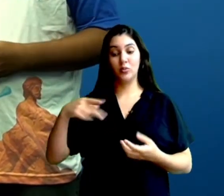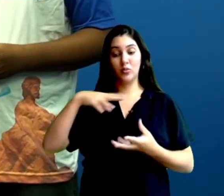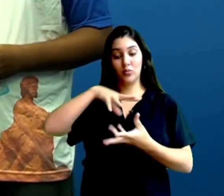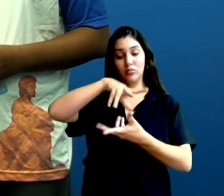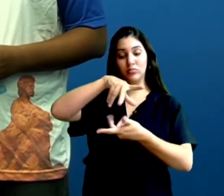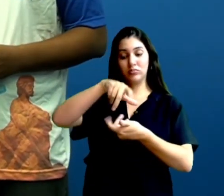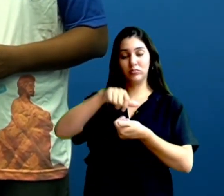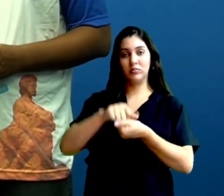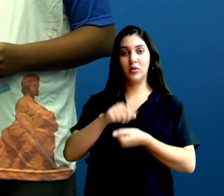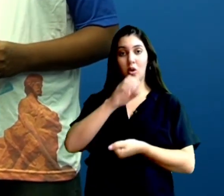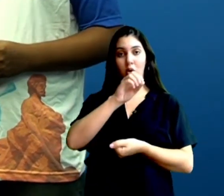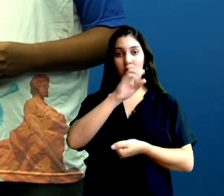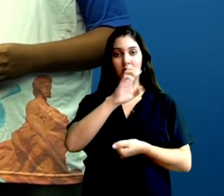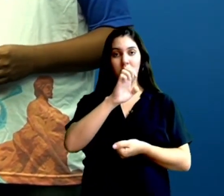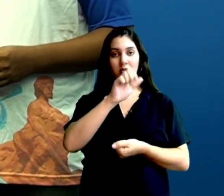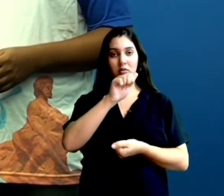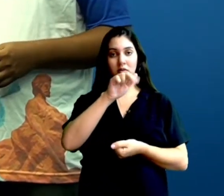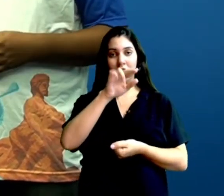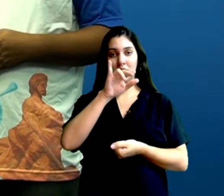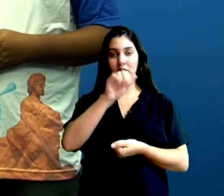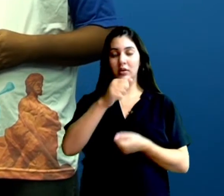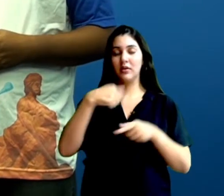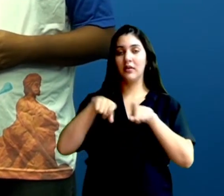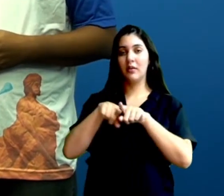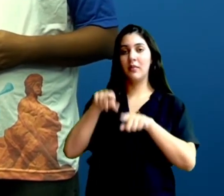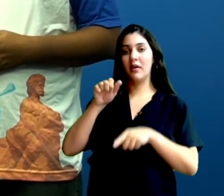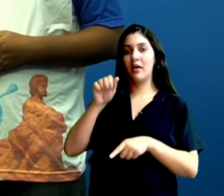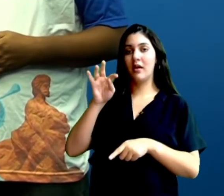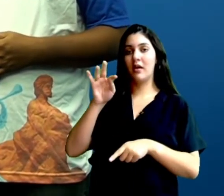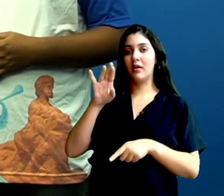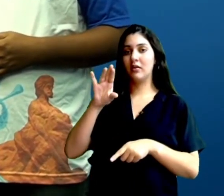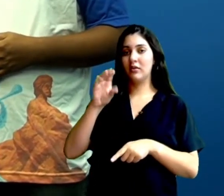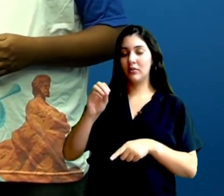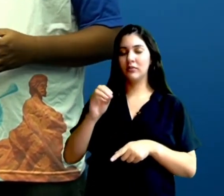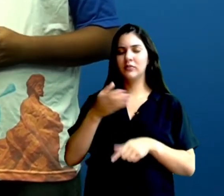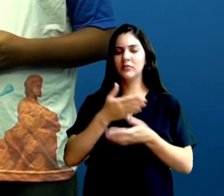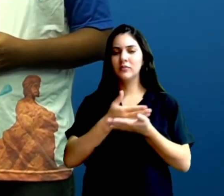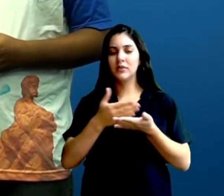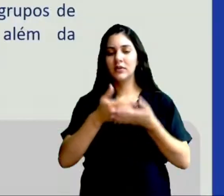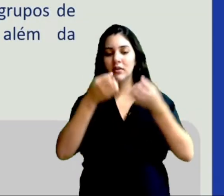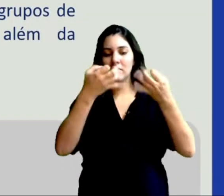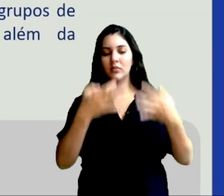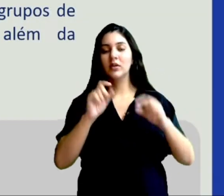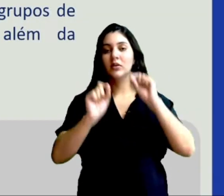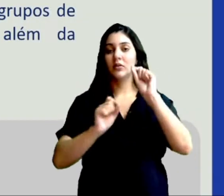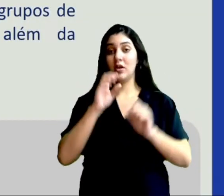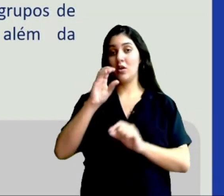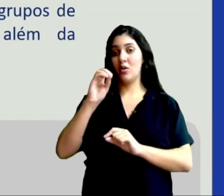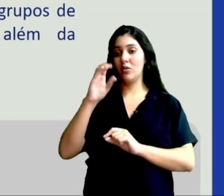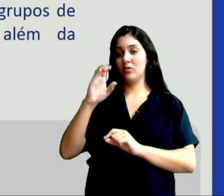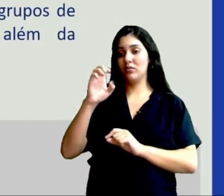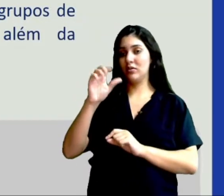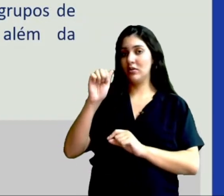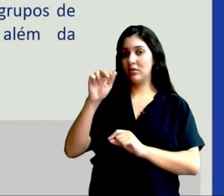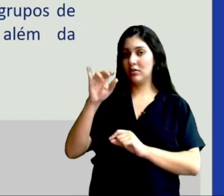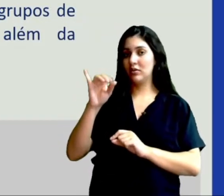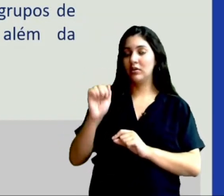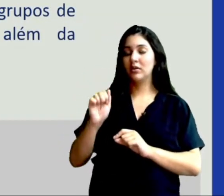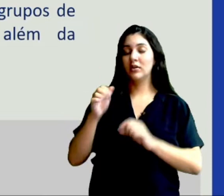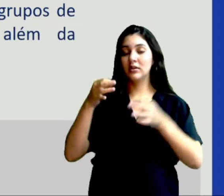planeta, né? A Oceania e o Ártico. Vamos começar falando sobre a Oceania, certo?